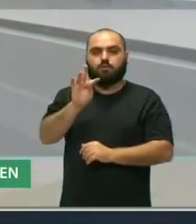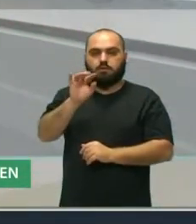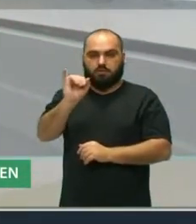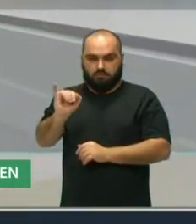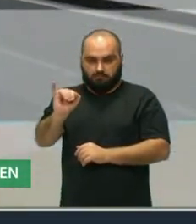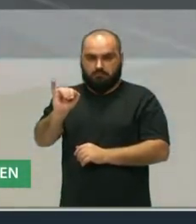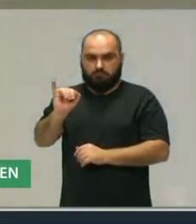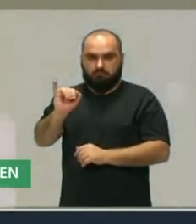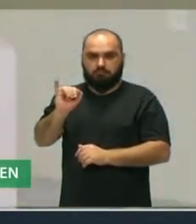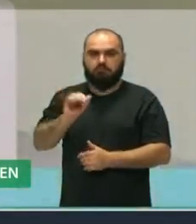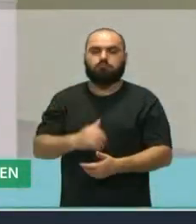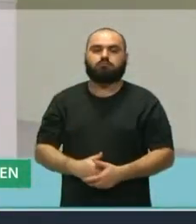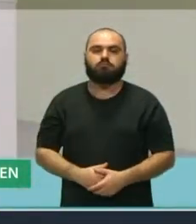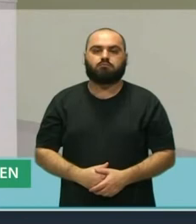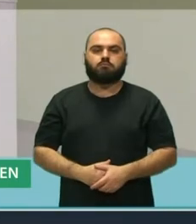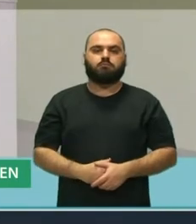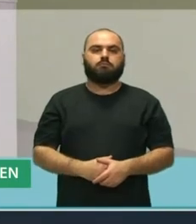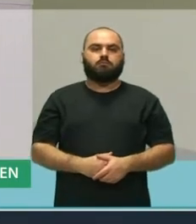intensiva. Né?